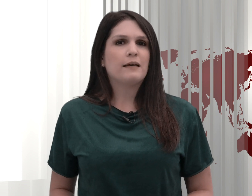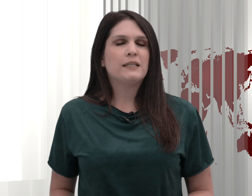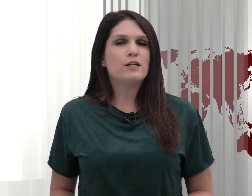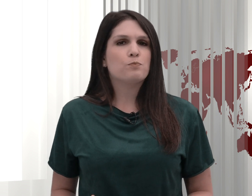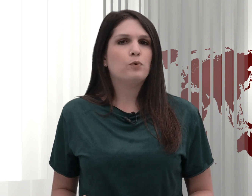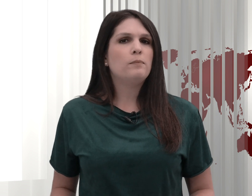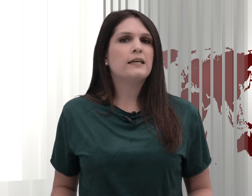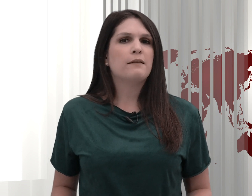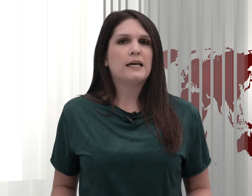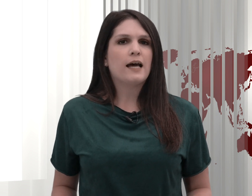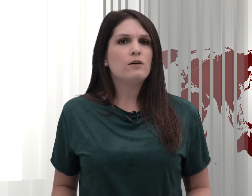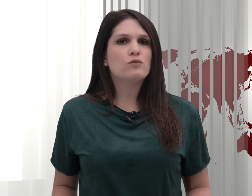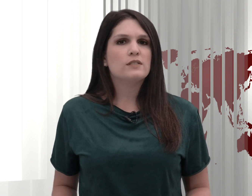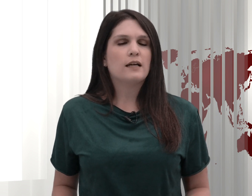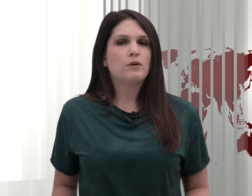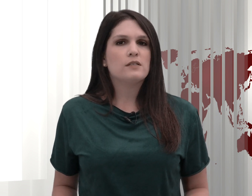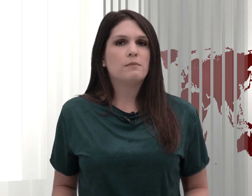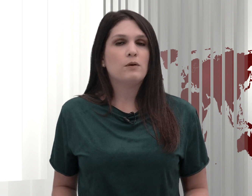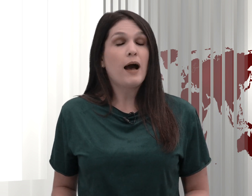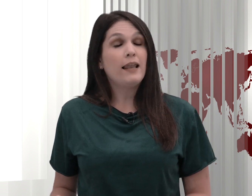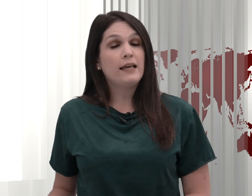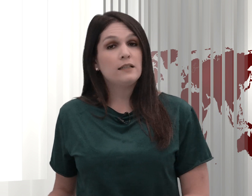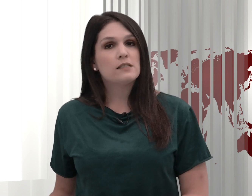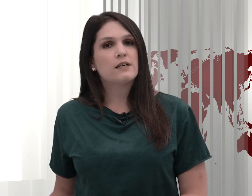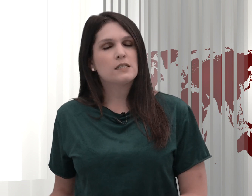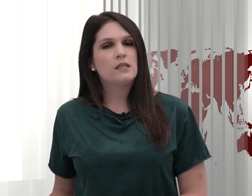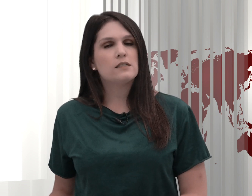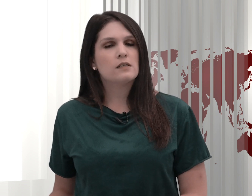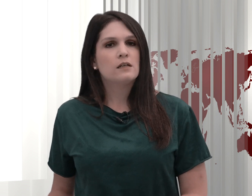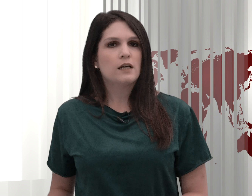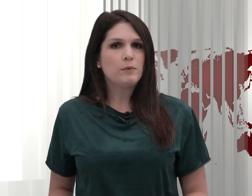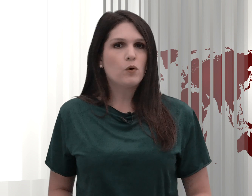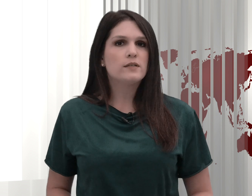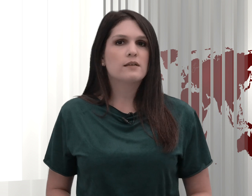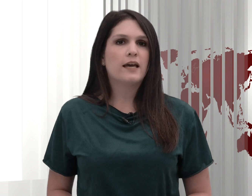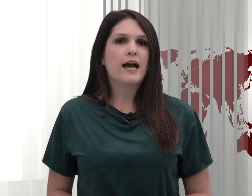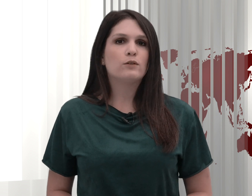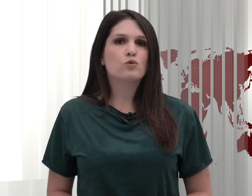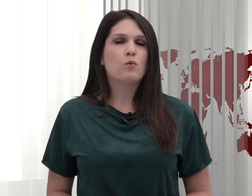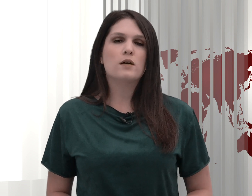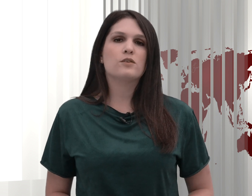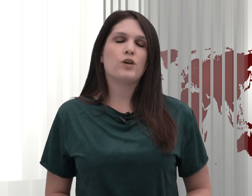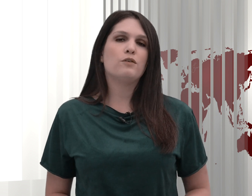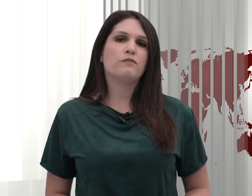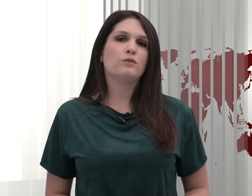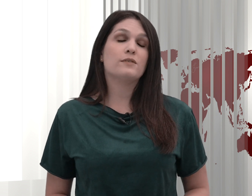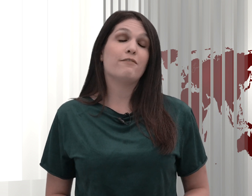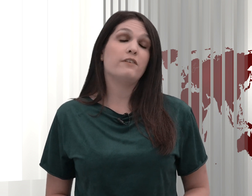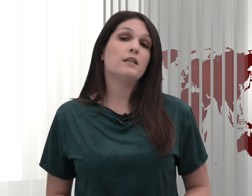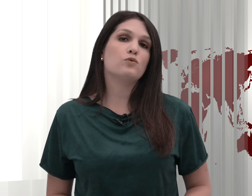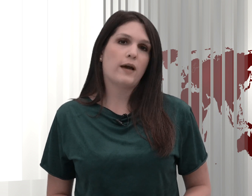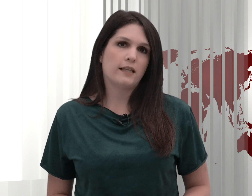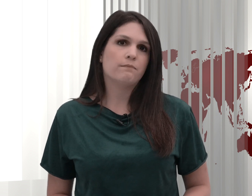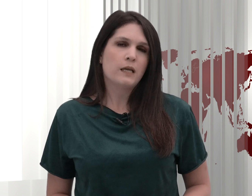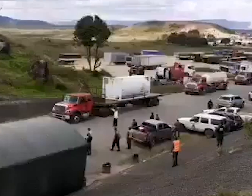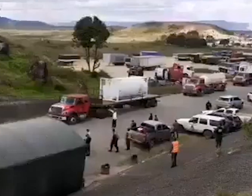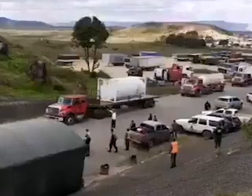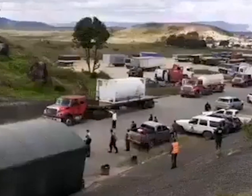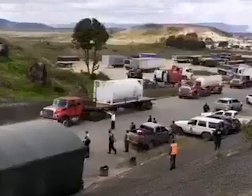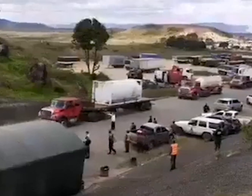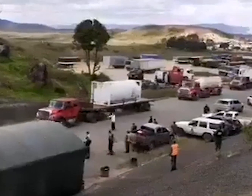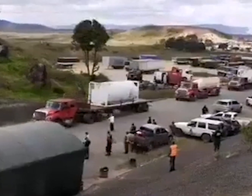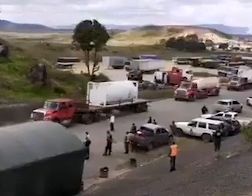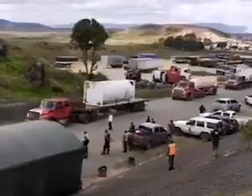falando da calamidade pública em Manaus, o estado recebeu, além das vacinas, caminhões carregados com oxigênio vindos da Venezuela.